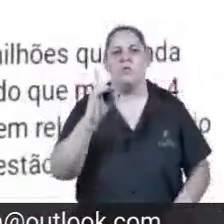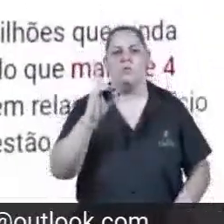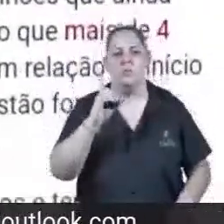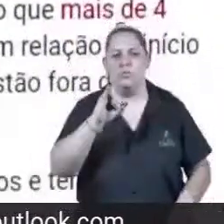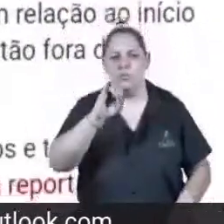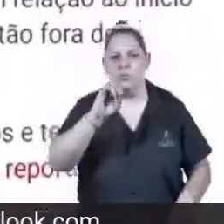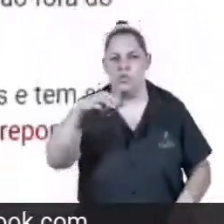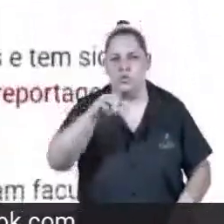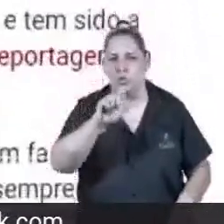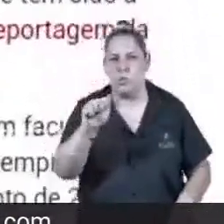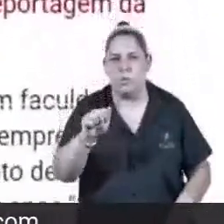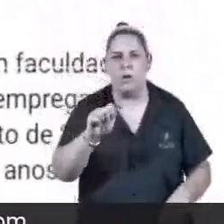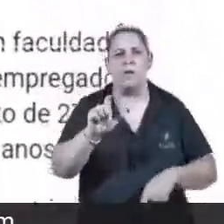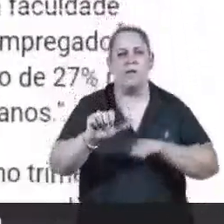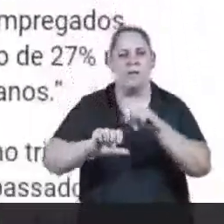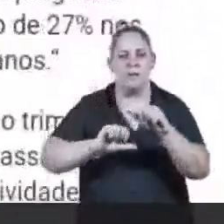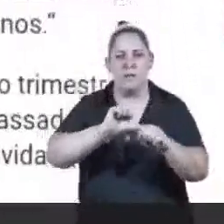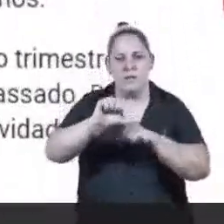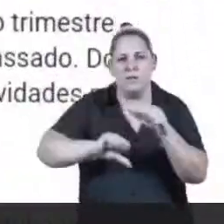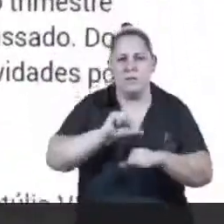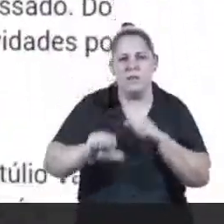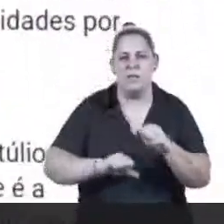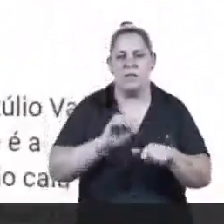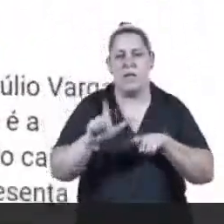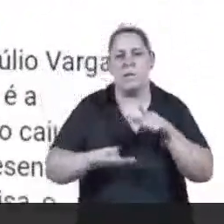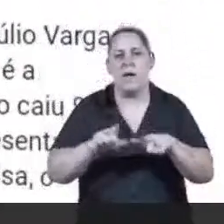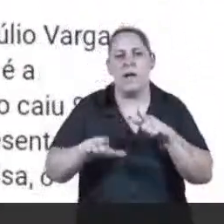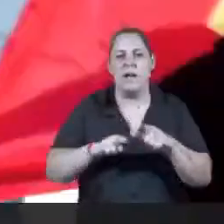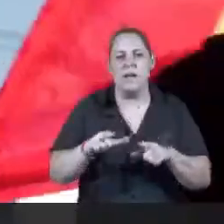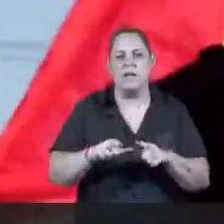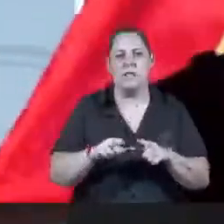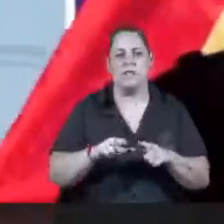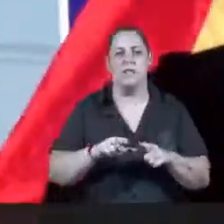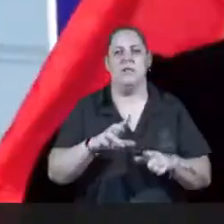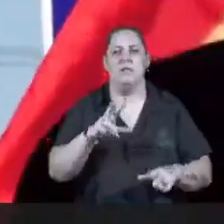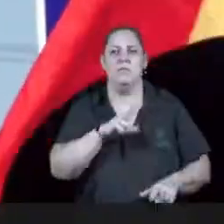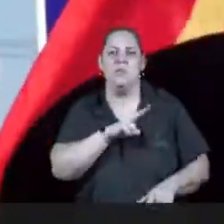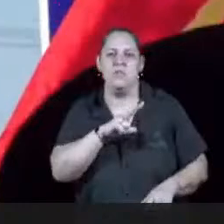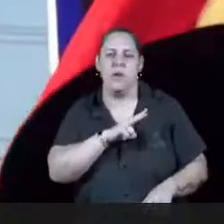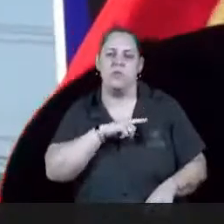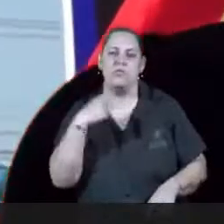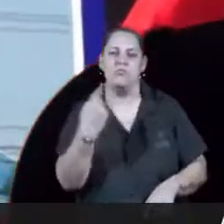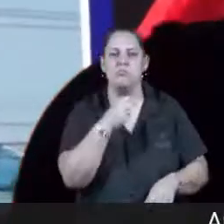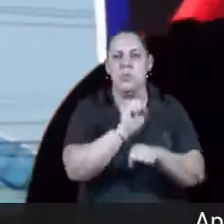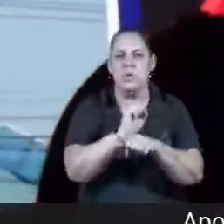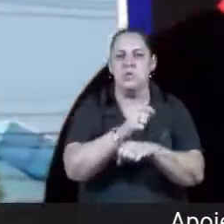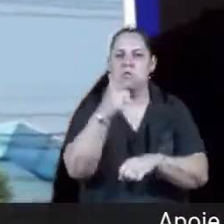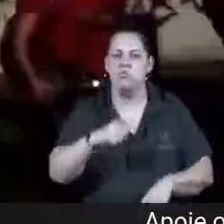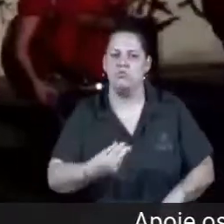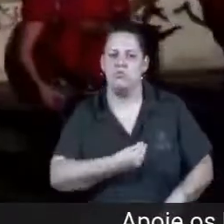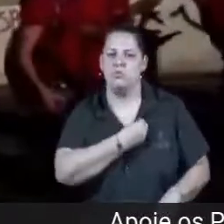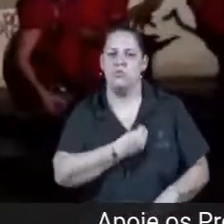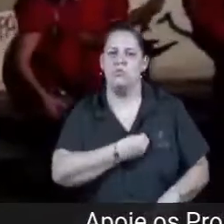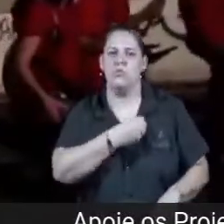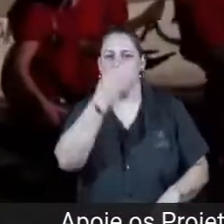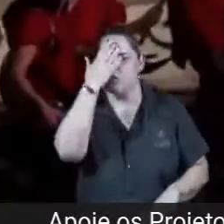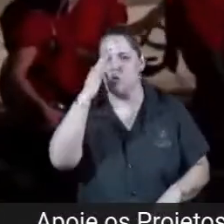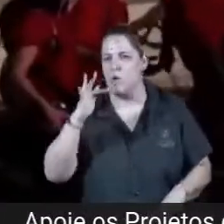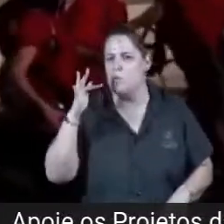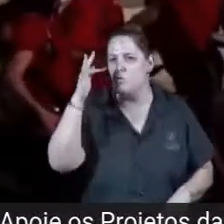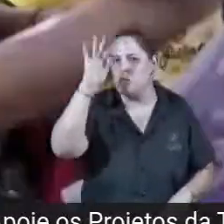médio, reforma trabalhista e privatizações. Nossa esperança continua viva.